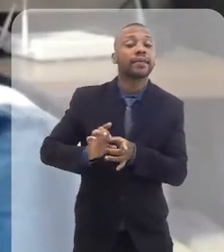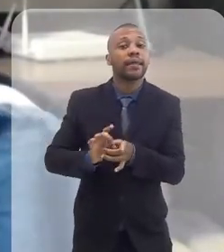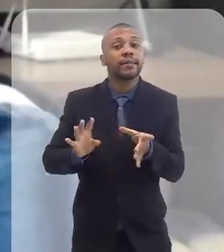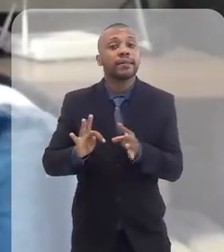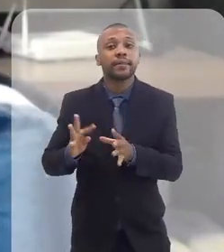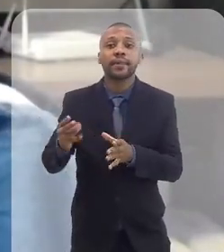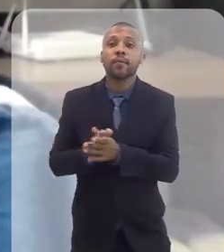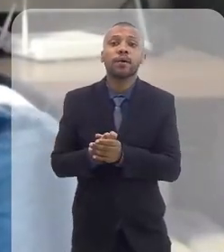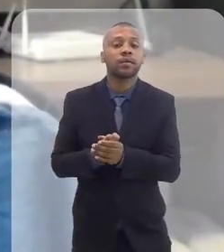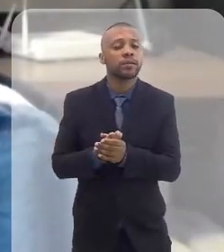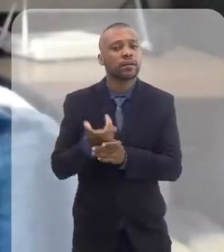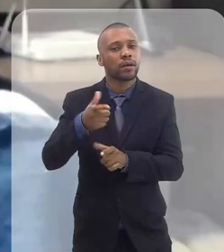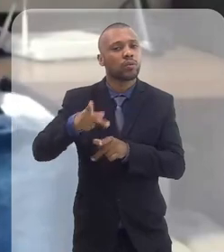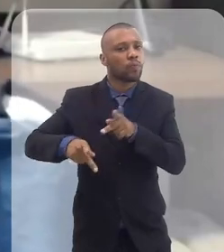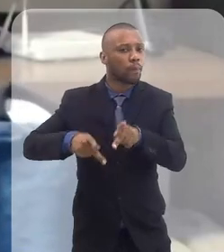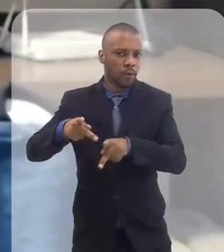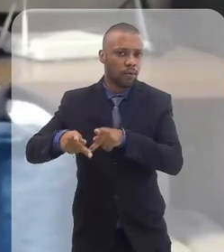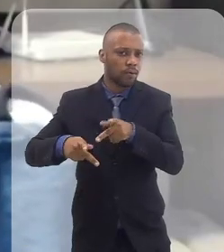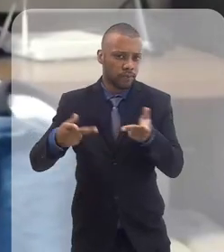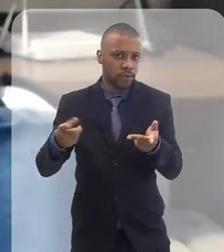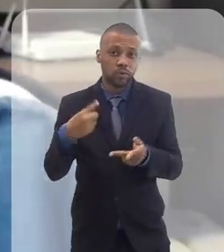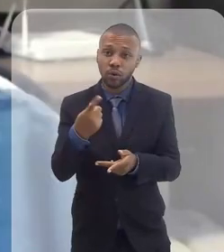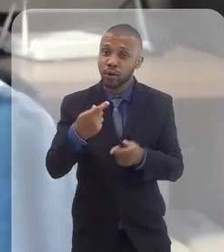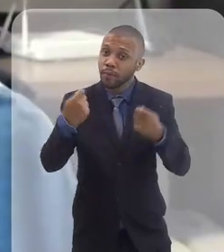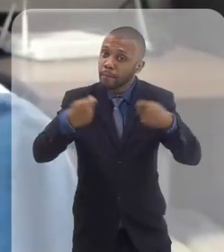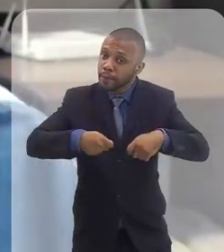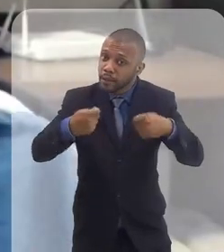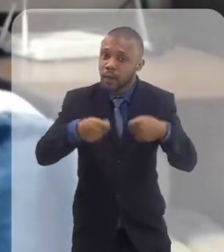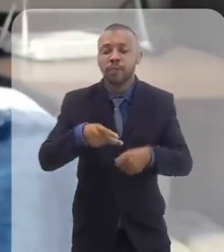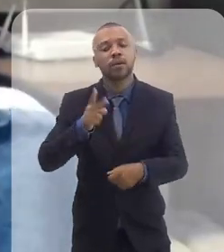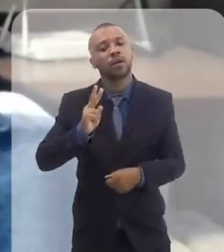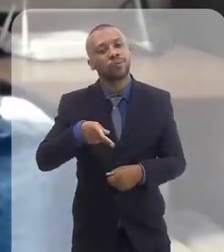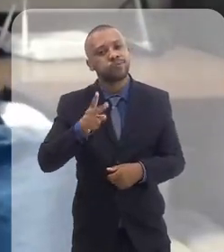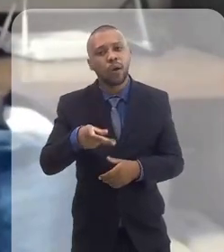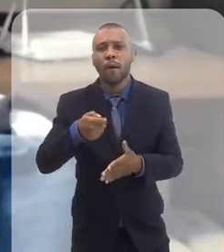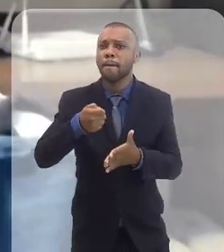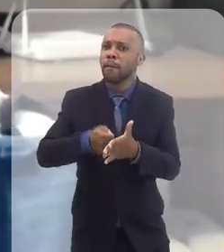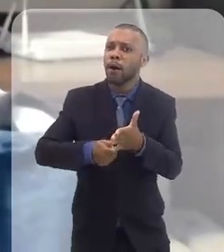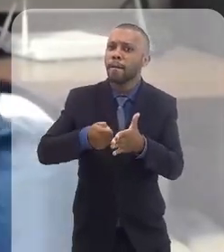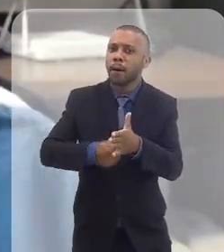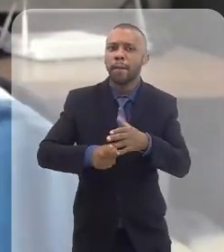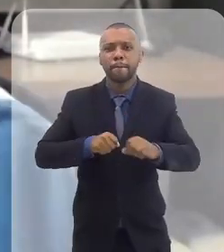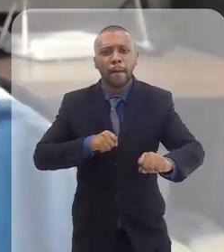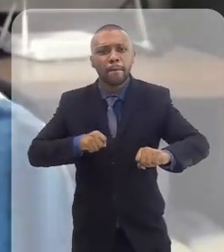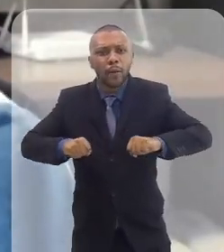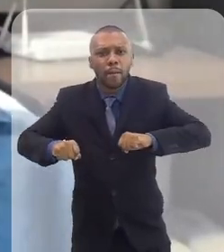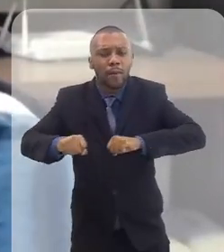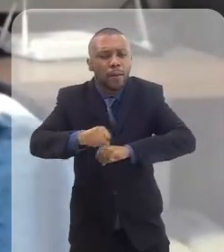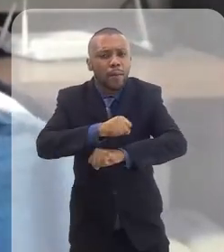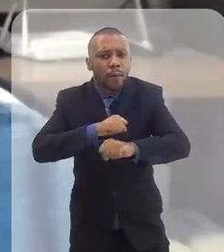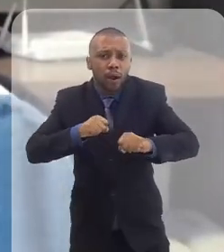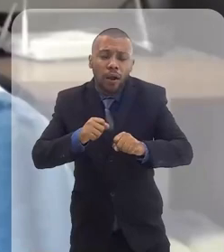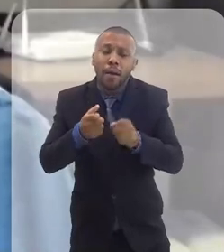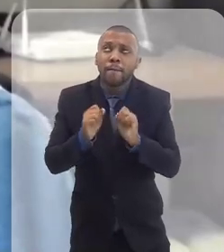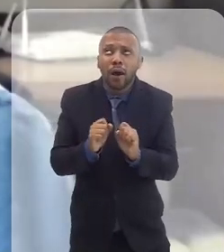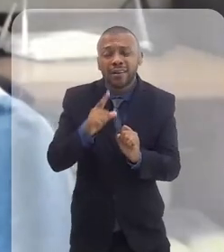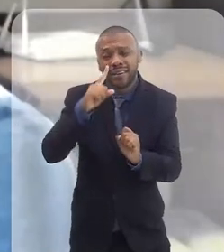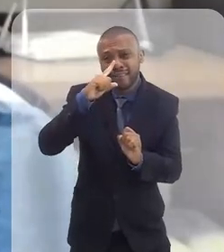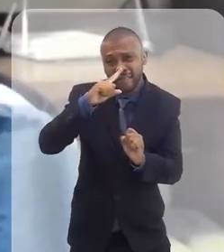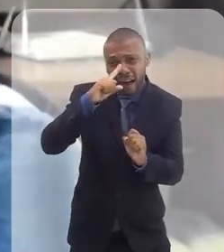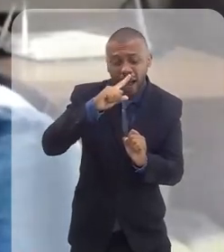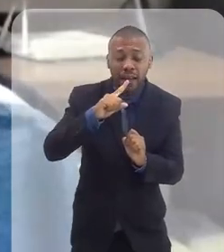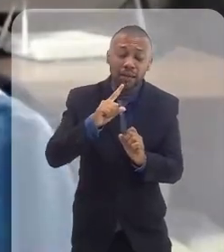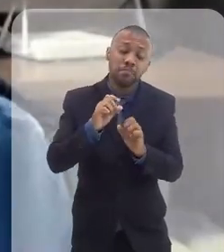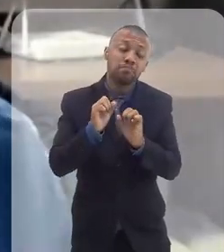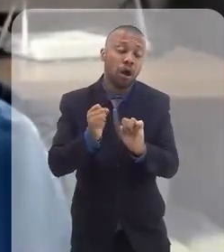essa democracia do povo brasileiro. Nós temos que continuar lutando. Ela